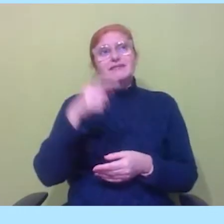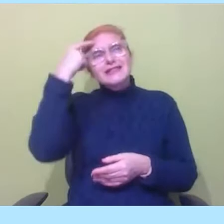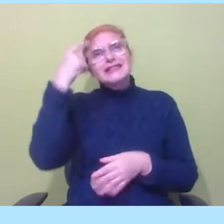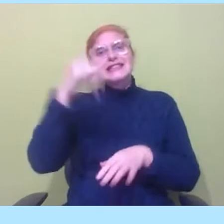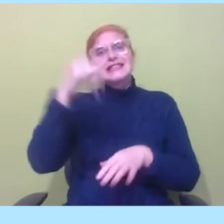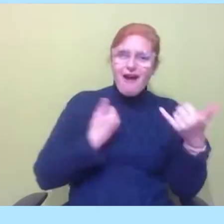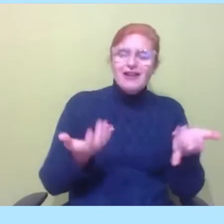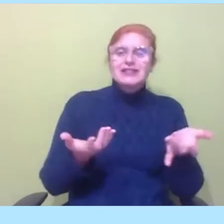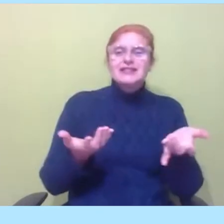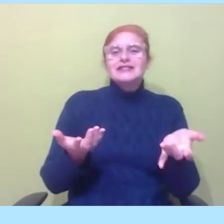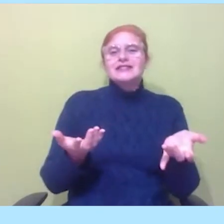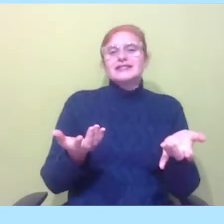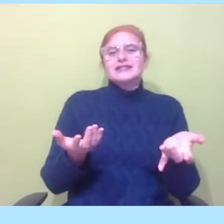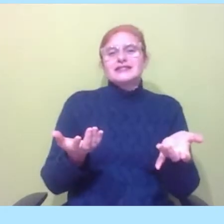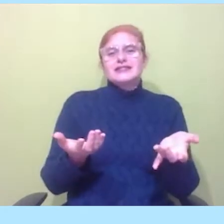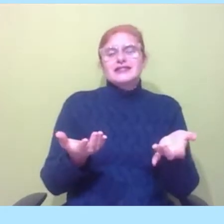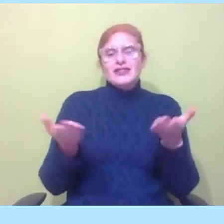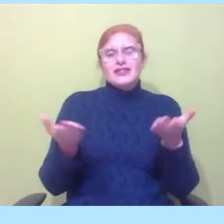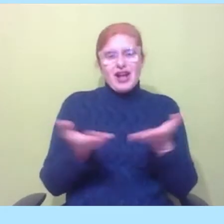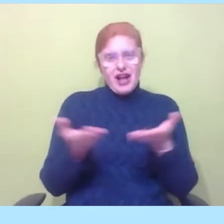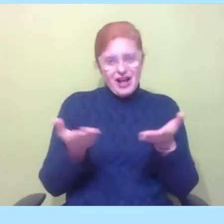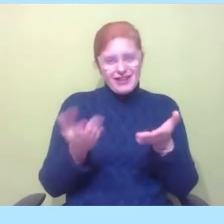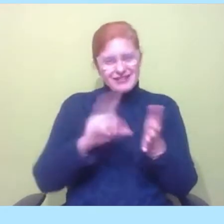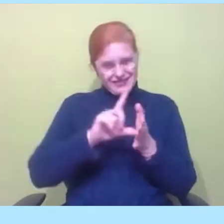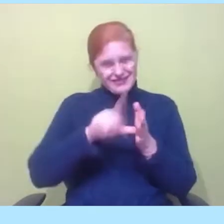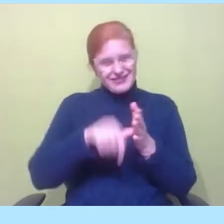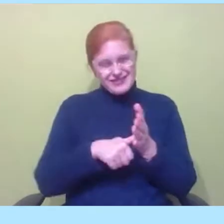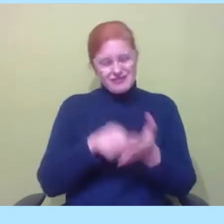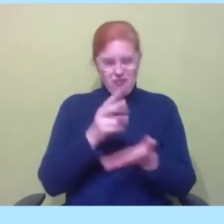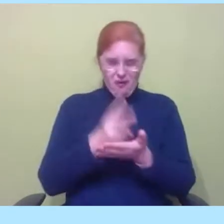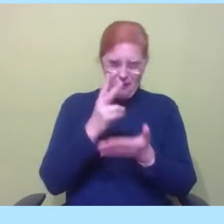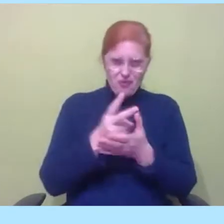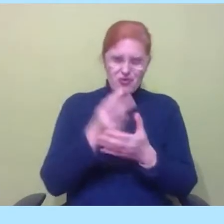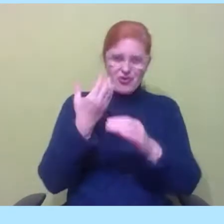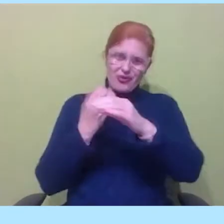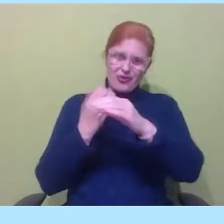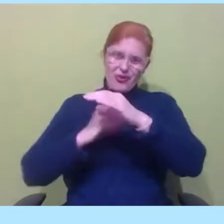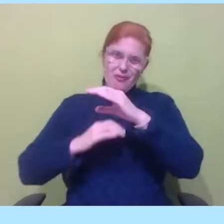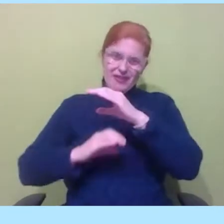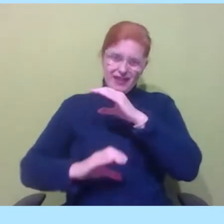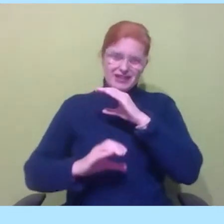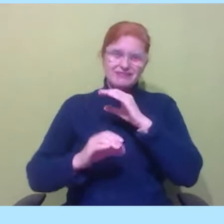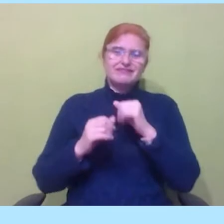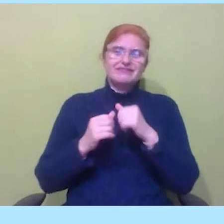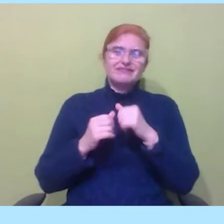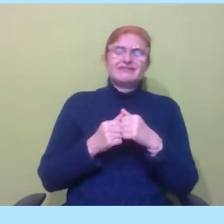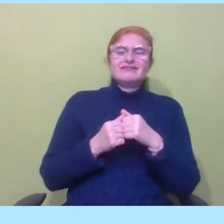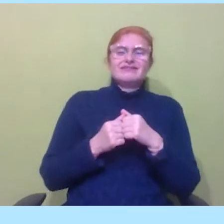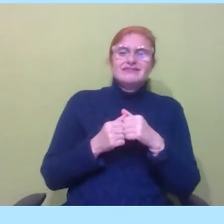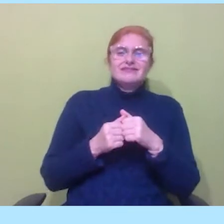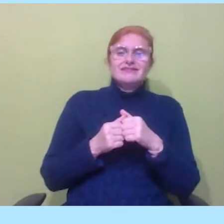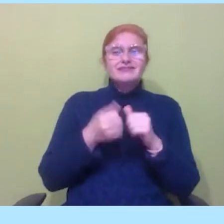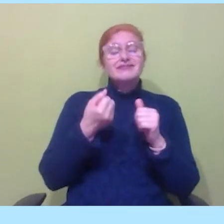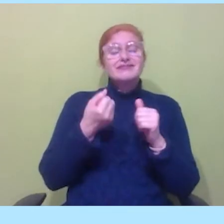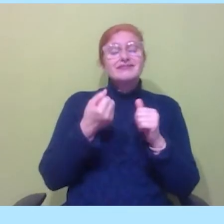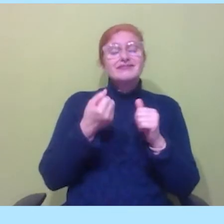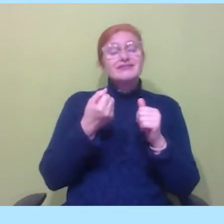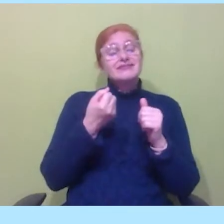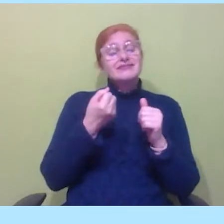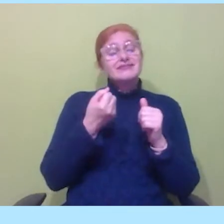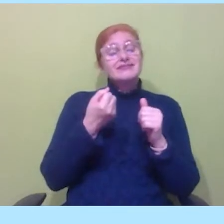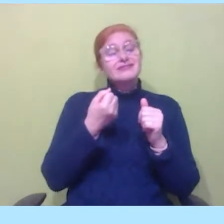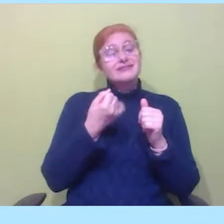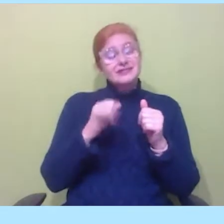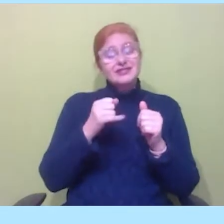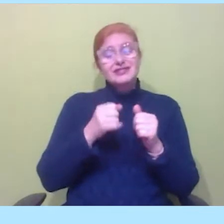depois eu sigo a ler os comentários que tá rolando ainda bastante no chat. Então, se você puder comentar um pouco, Tica, e daí depois a